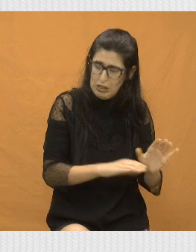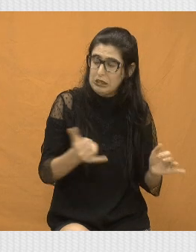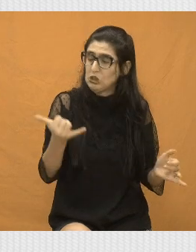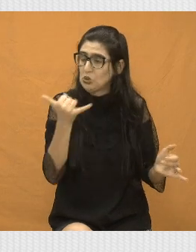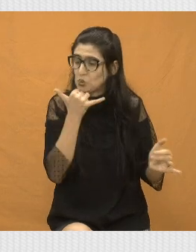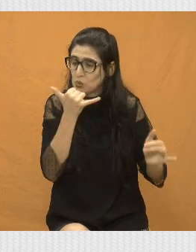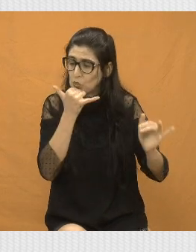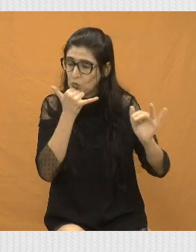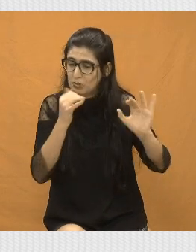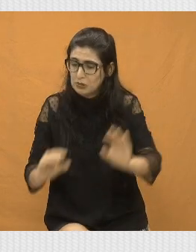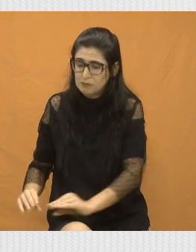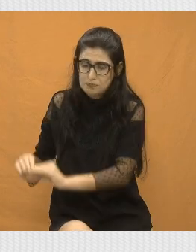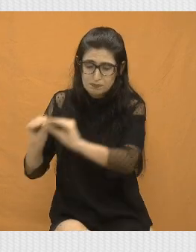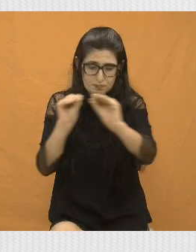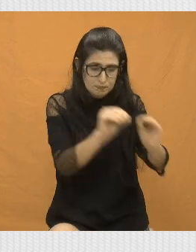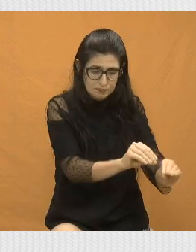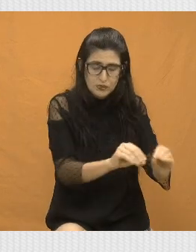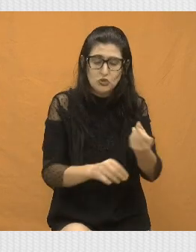transferência de capital,